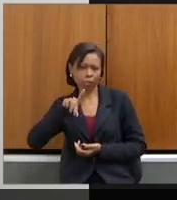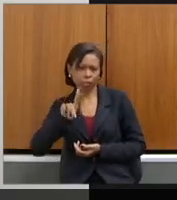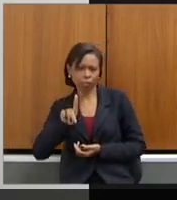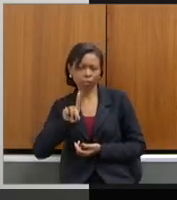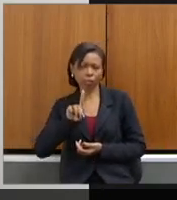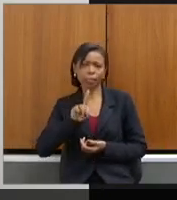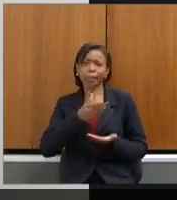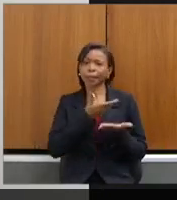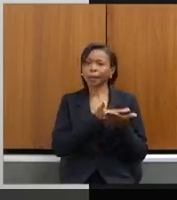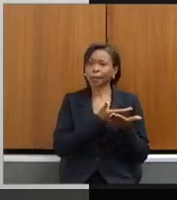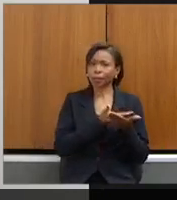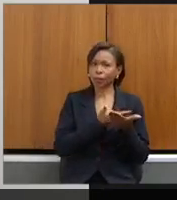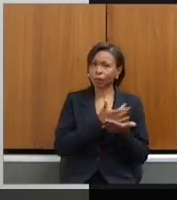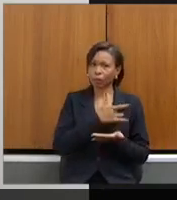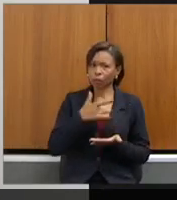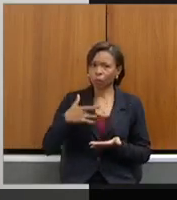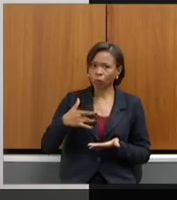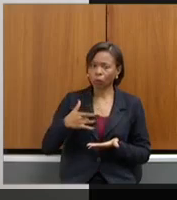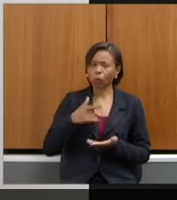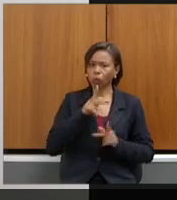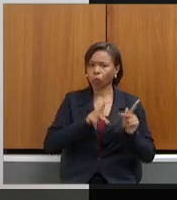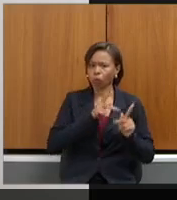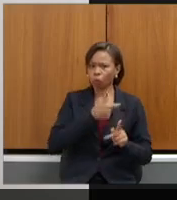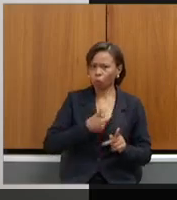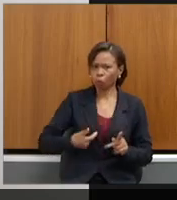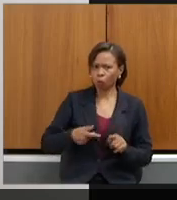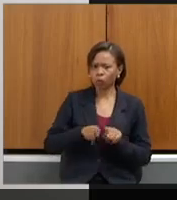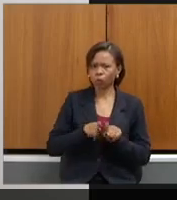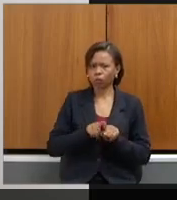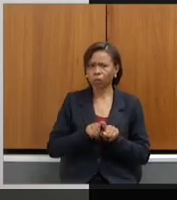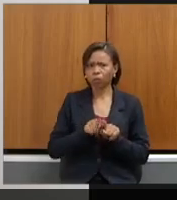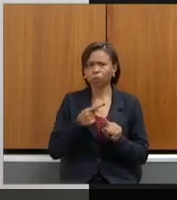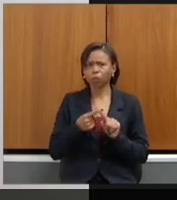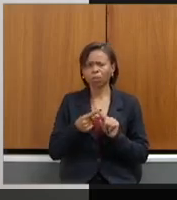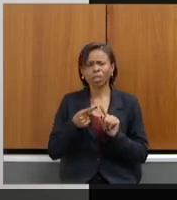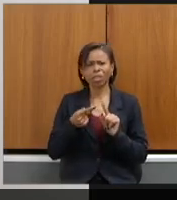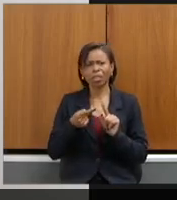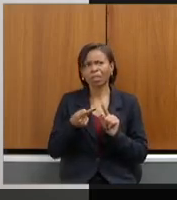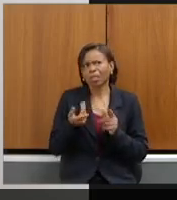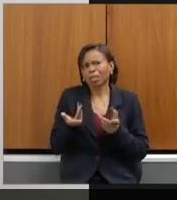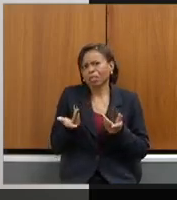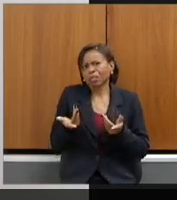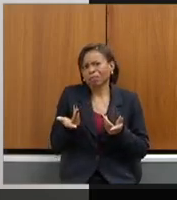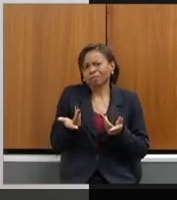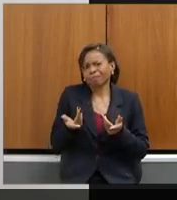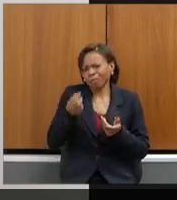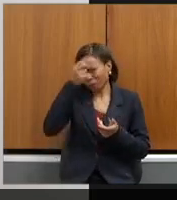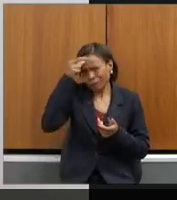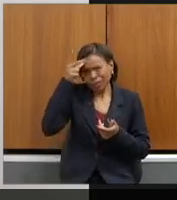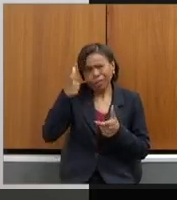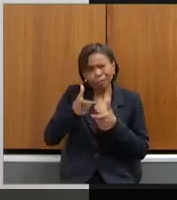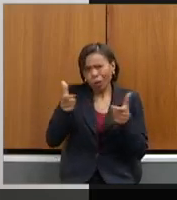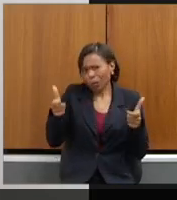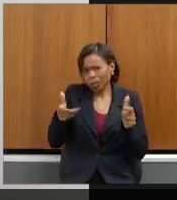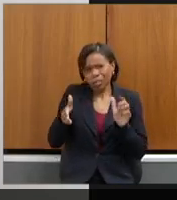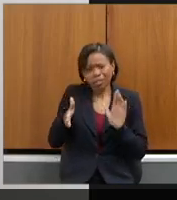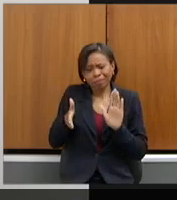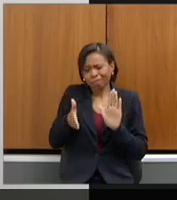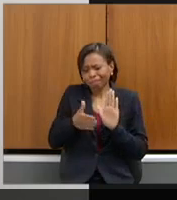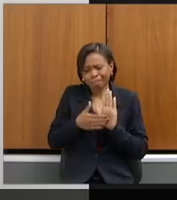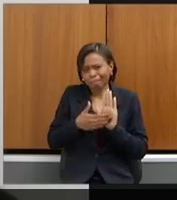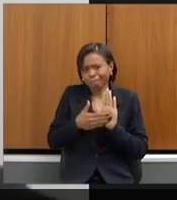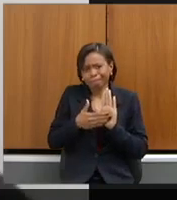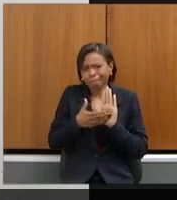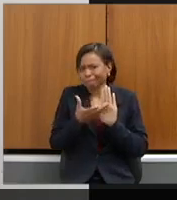Estadual de Saúde rejeitor por Ampla maioria essa proposta mas não é hora de fazer esse tipo de debate